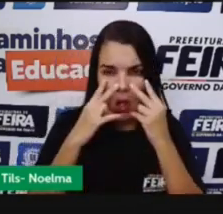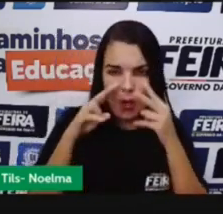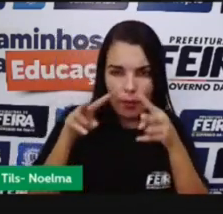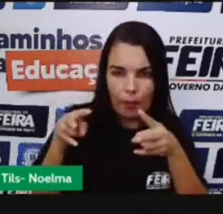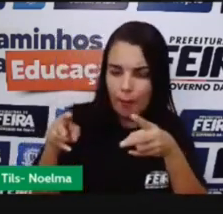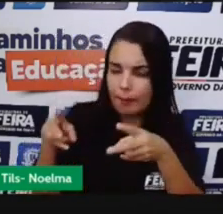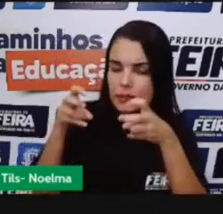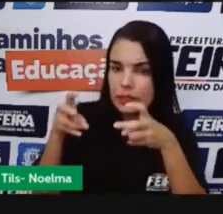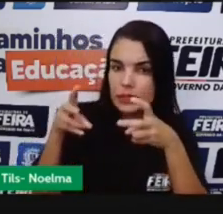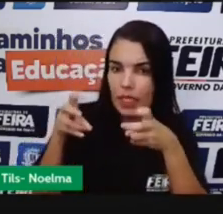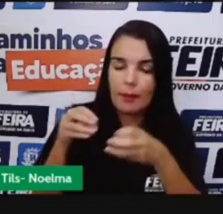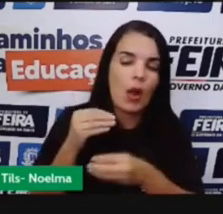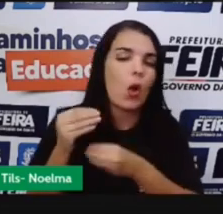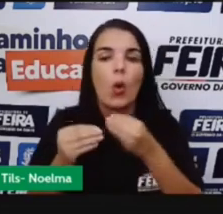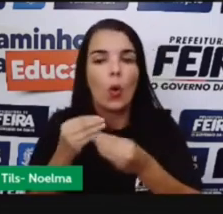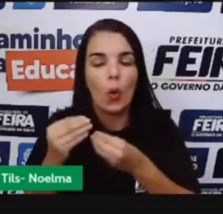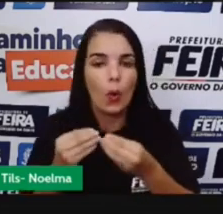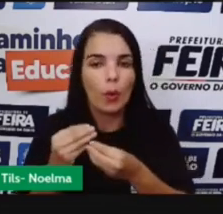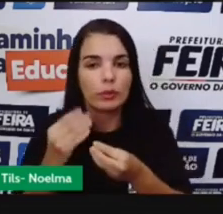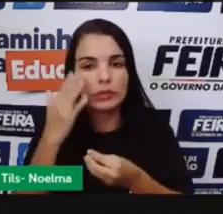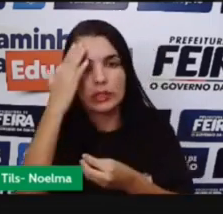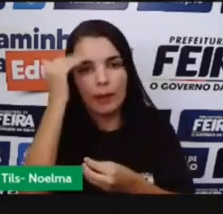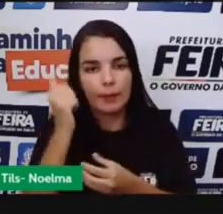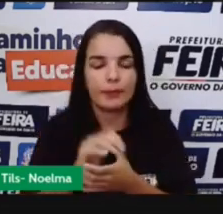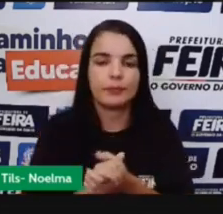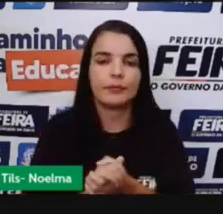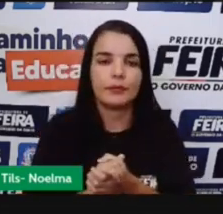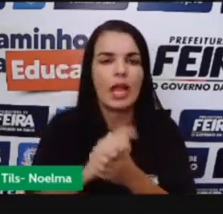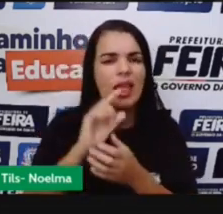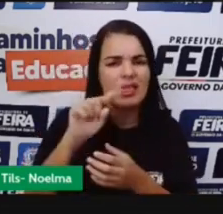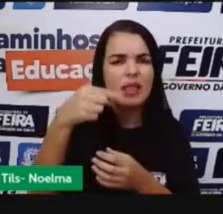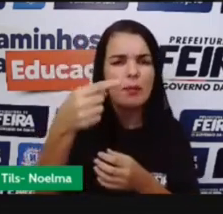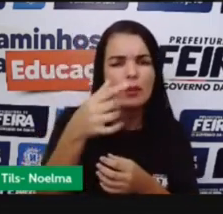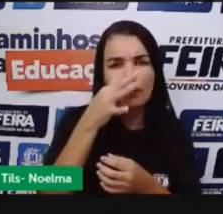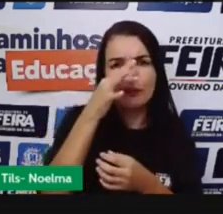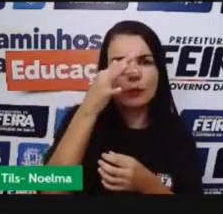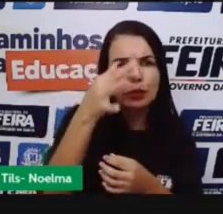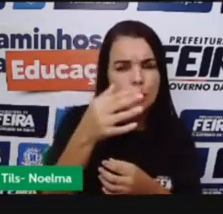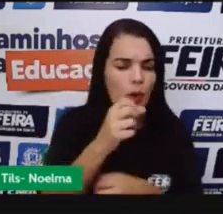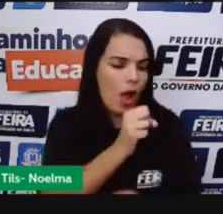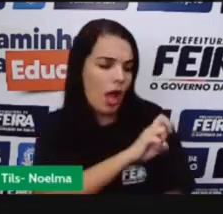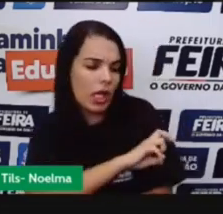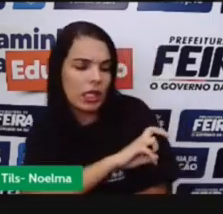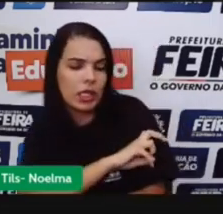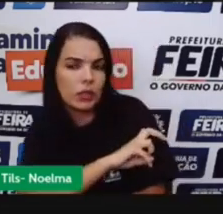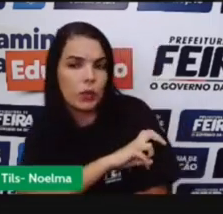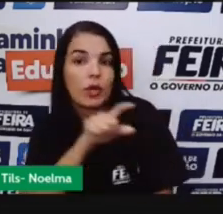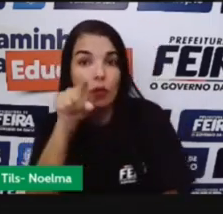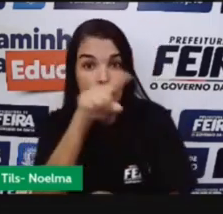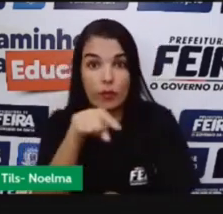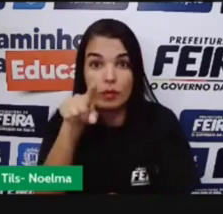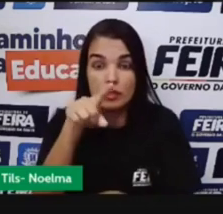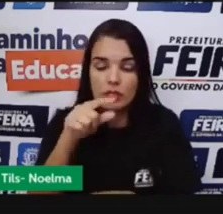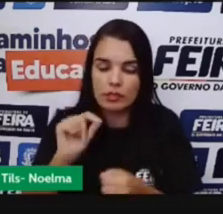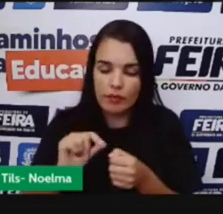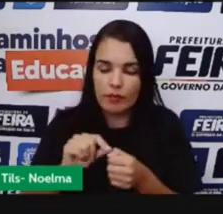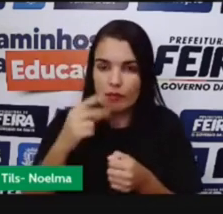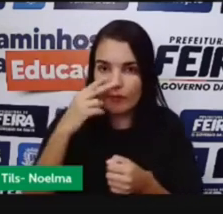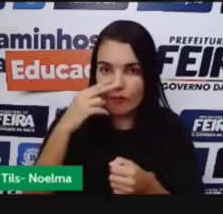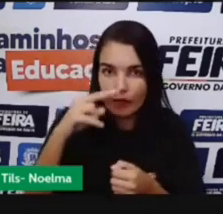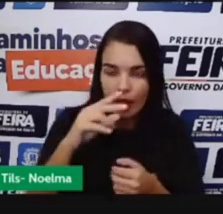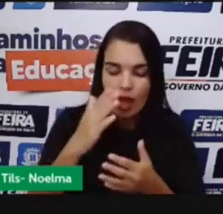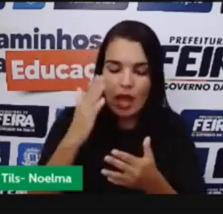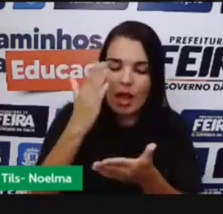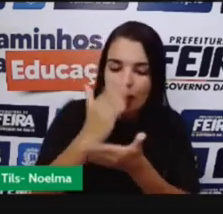nós iremos estudar apenas números inteiros. Posteriormente, né, lá no quinto ano, vocês também vão ver aí números decimais. Mas